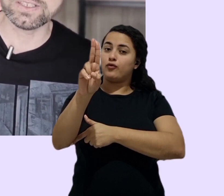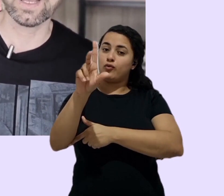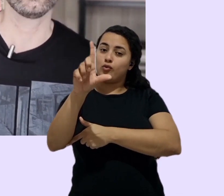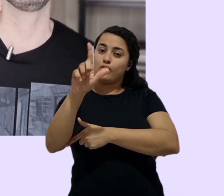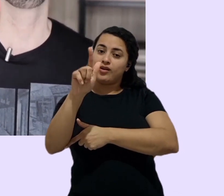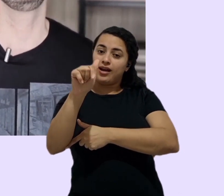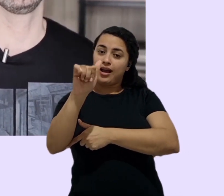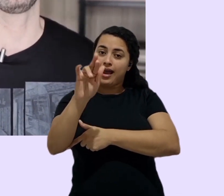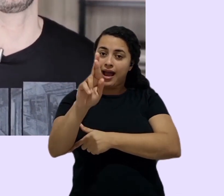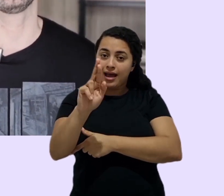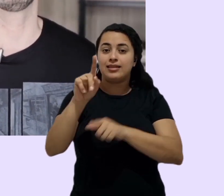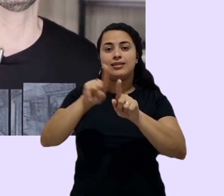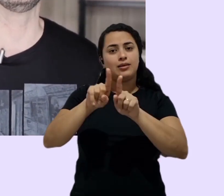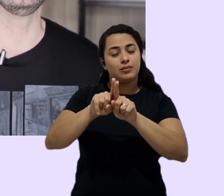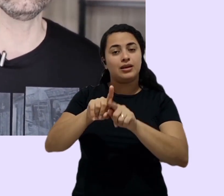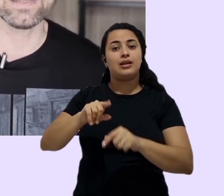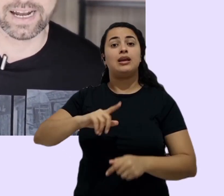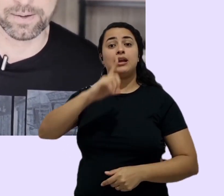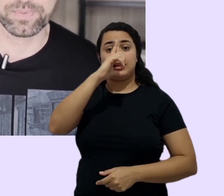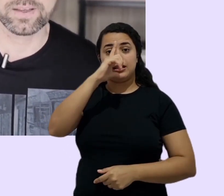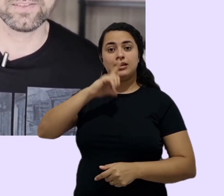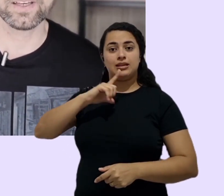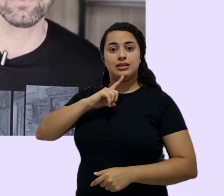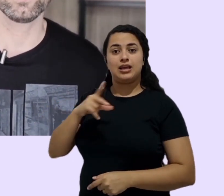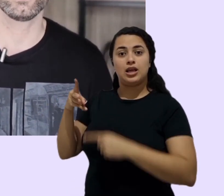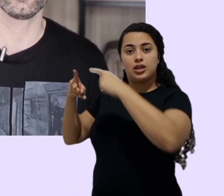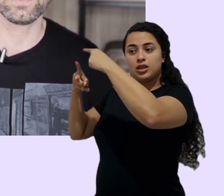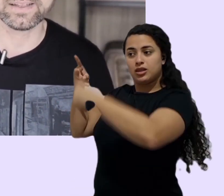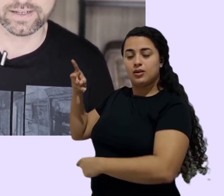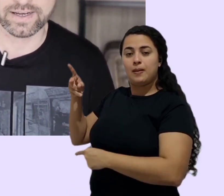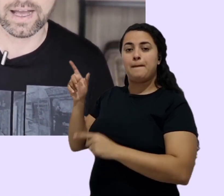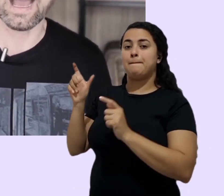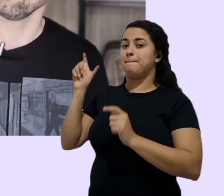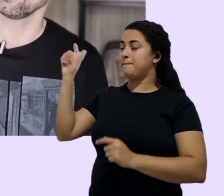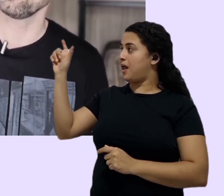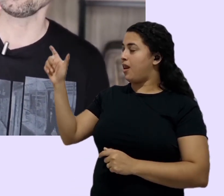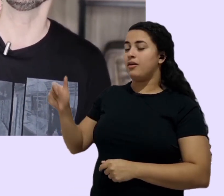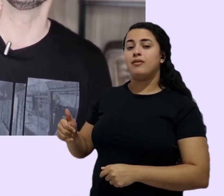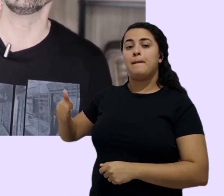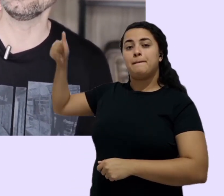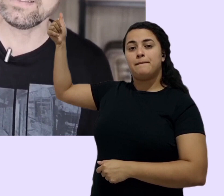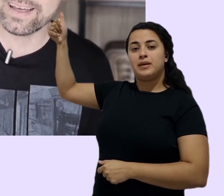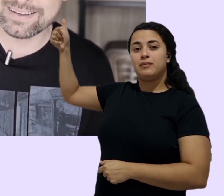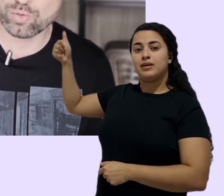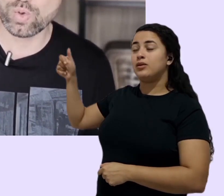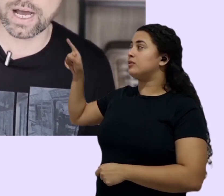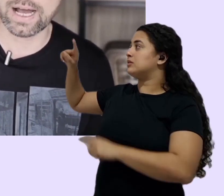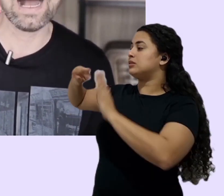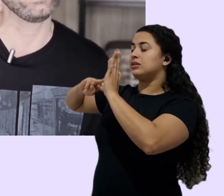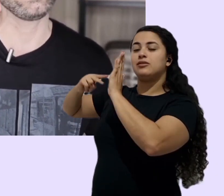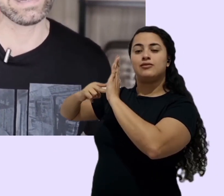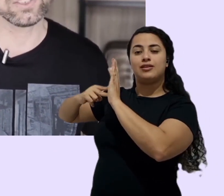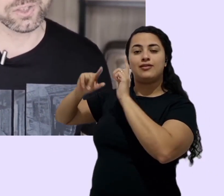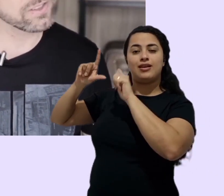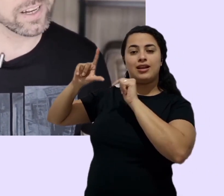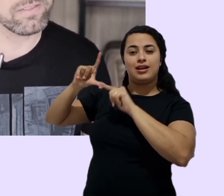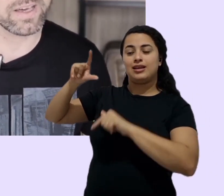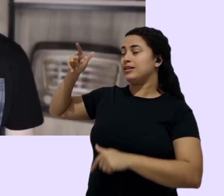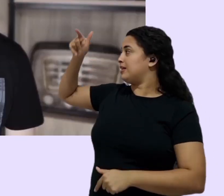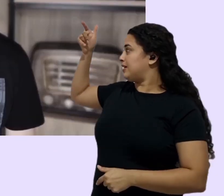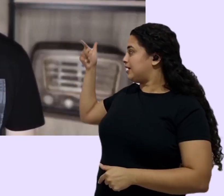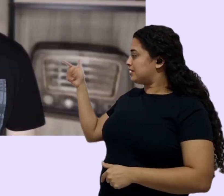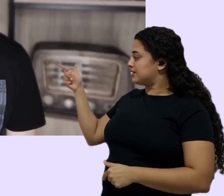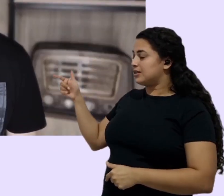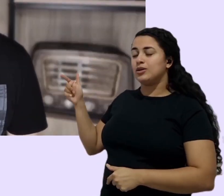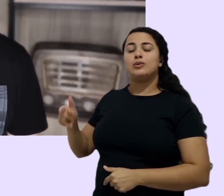em latim havia a palavra litera, que significa letra. Havia também literatura, a arte de